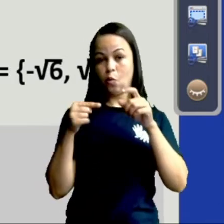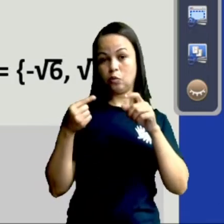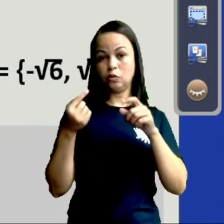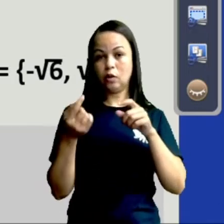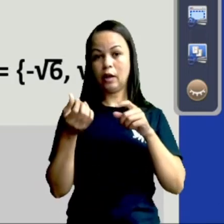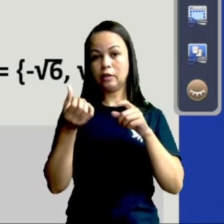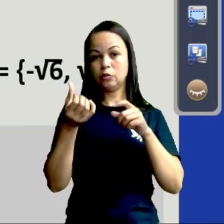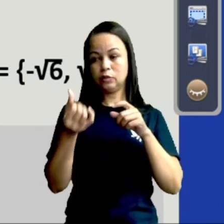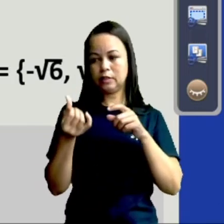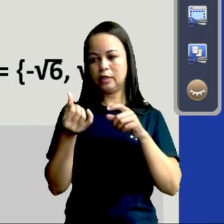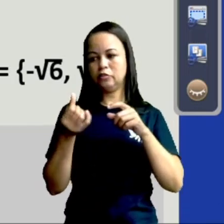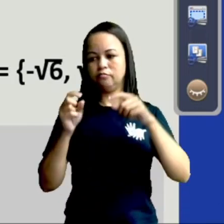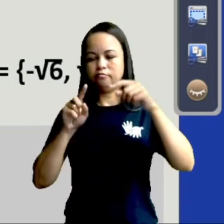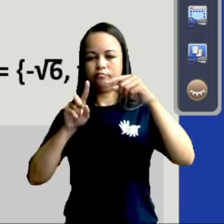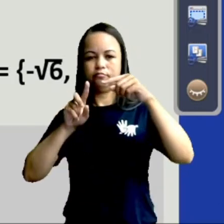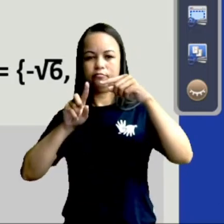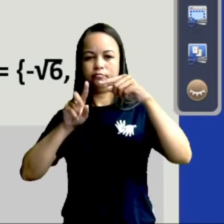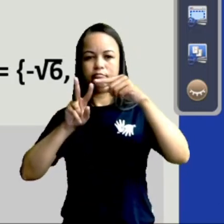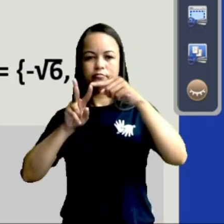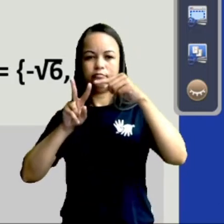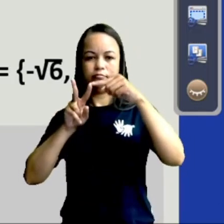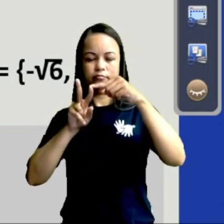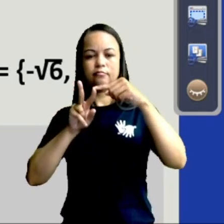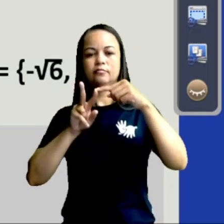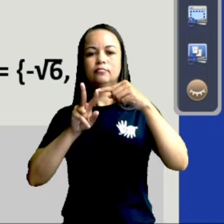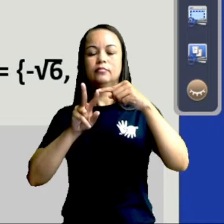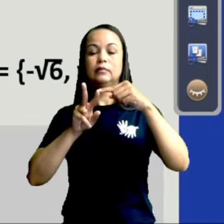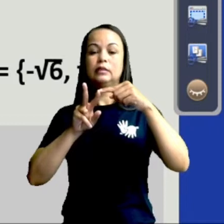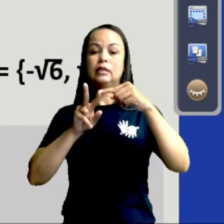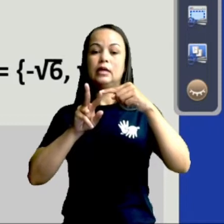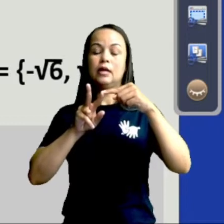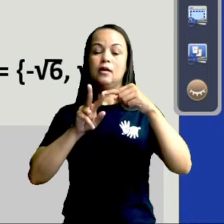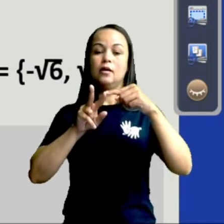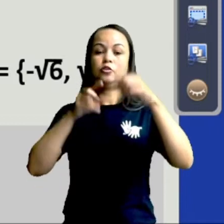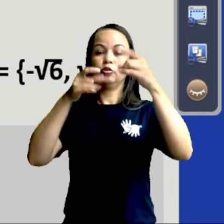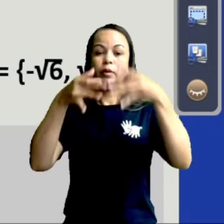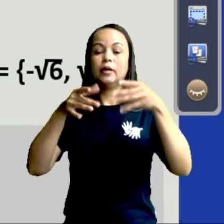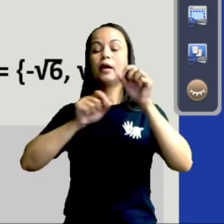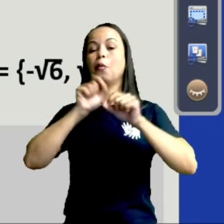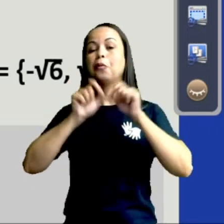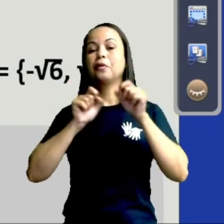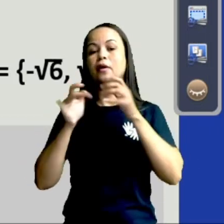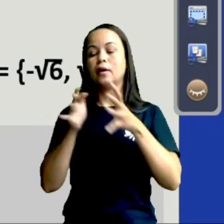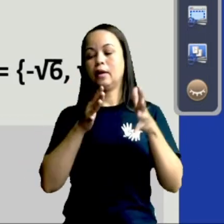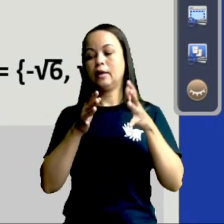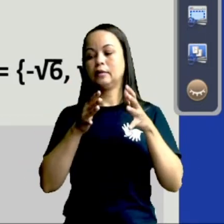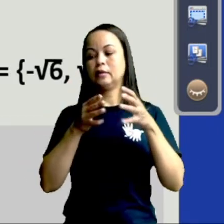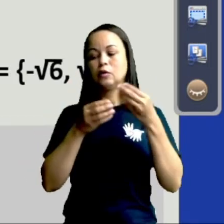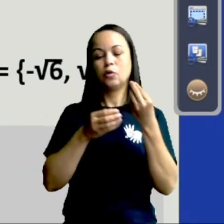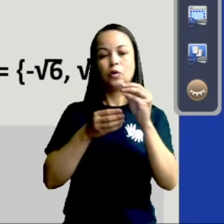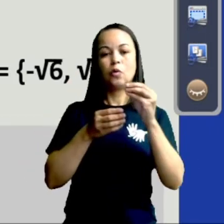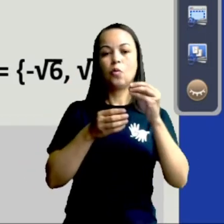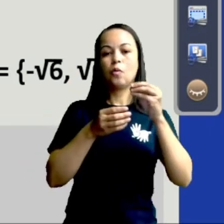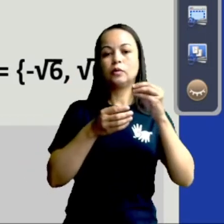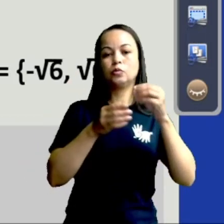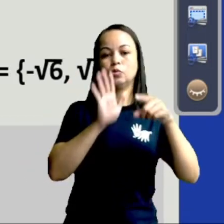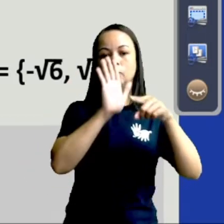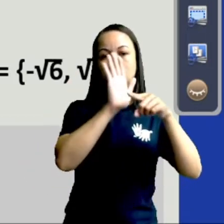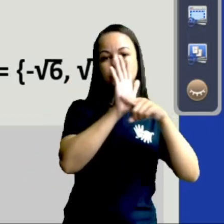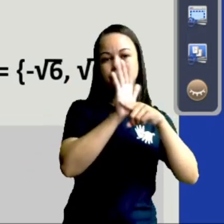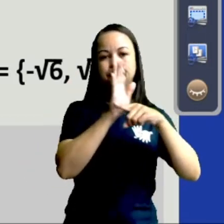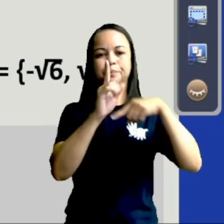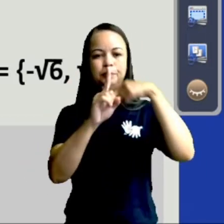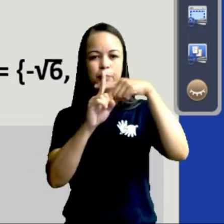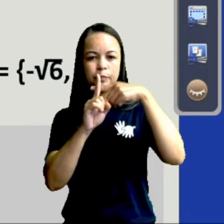dentro de raiz. Só que detalhe, quando a gente tira a raiz, a gente tem que pegar tanto o número positivo quanto o negativo.